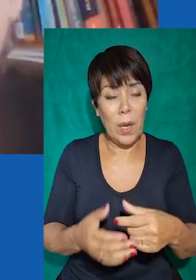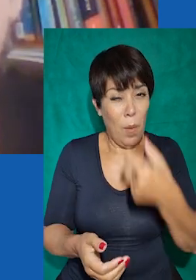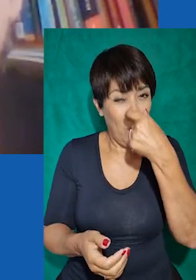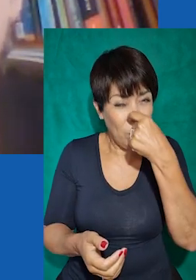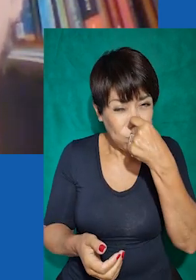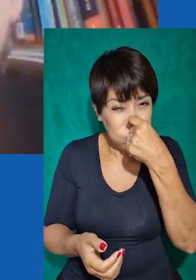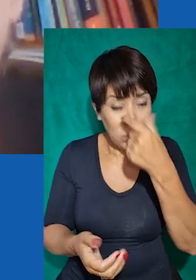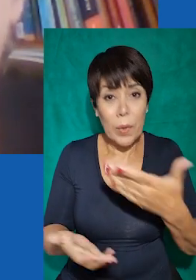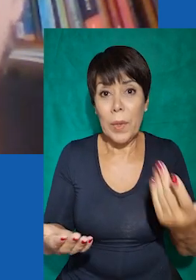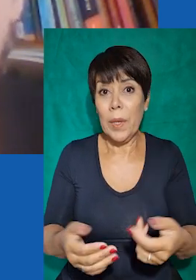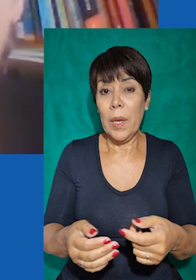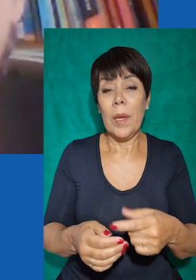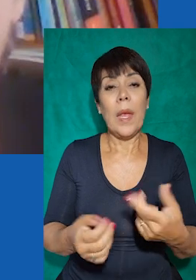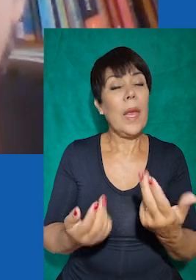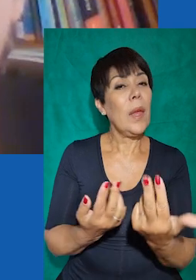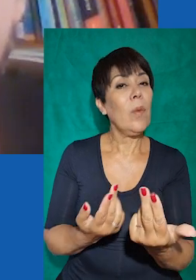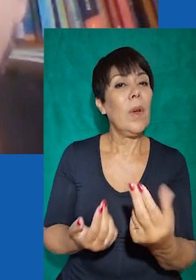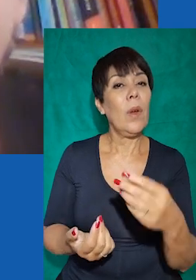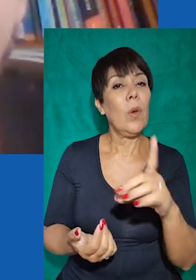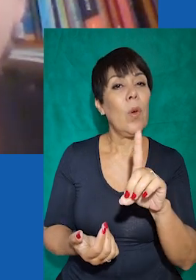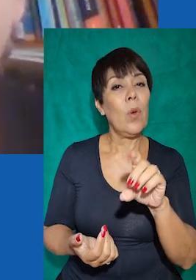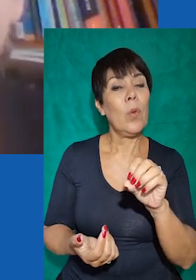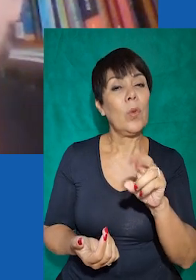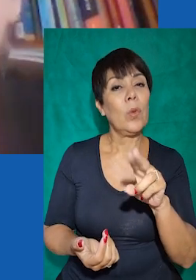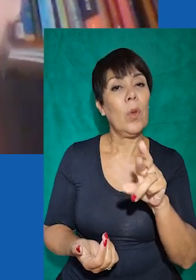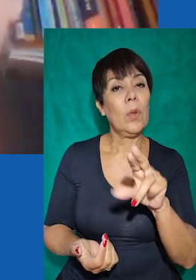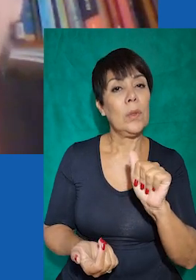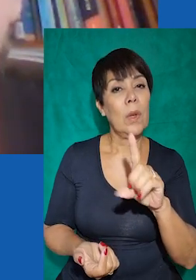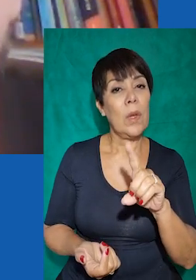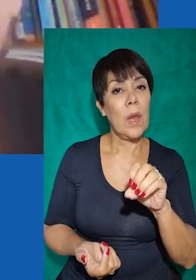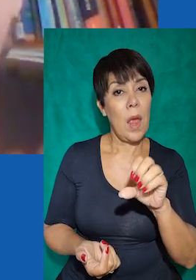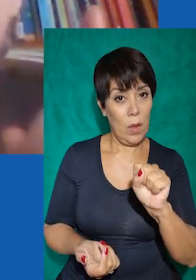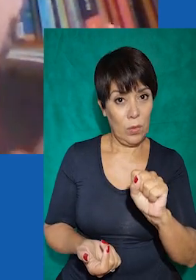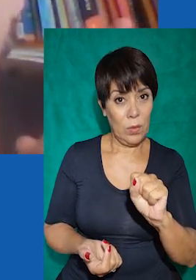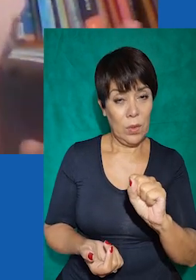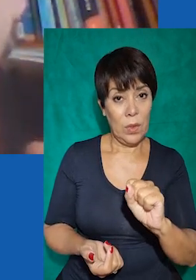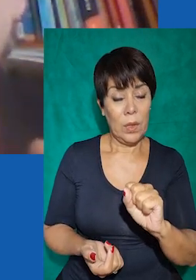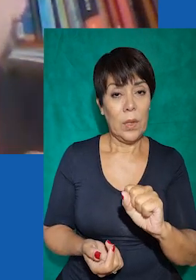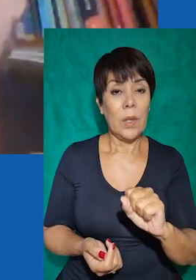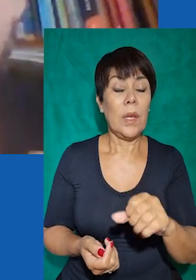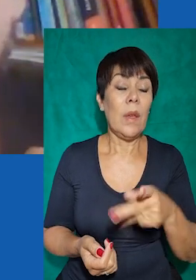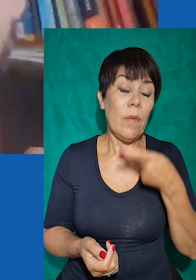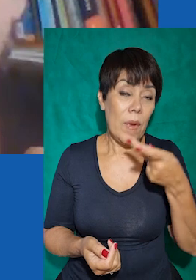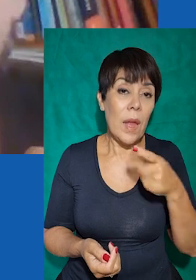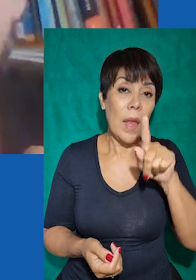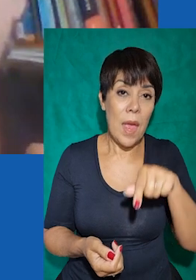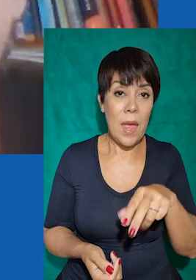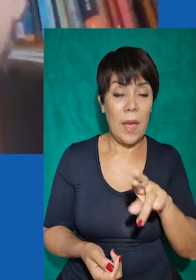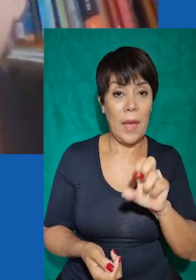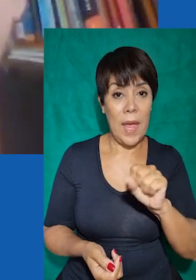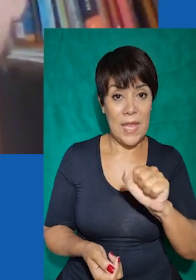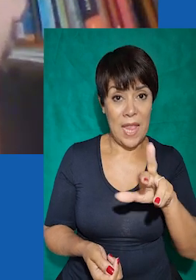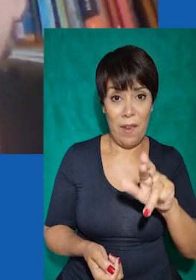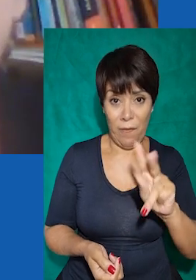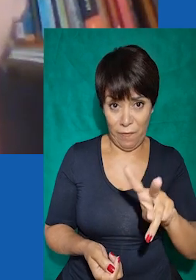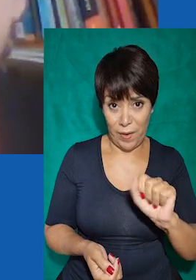abarrotadas hoje em dia, aliás, né? Como a Reserva de Dourados, que, aliás, se pretende reserva quando